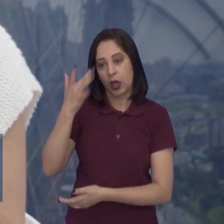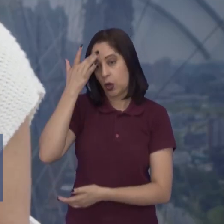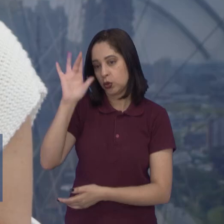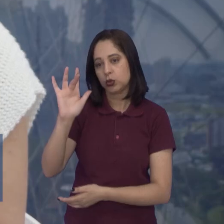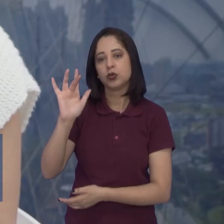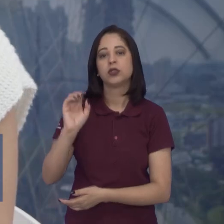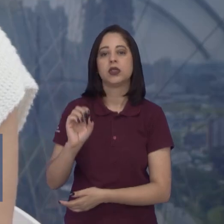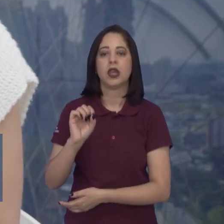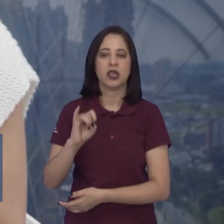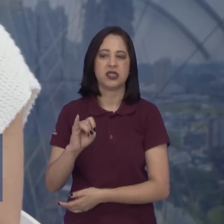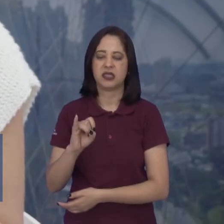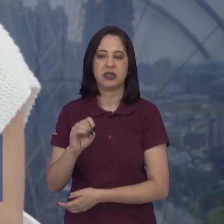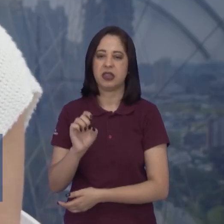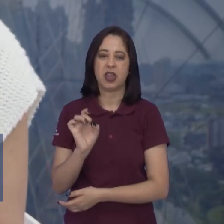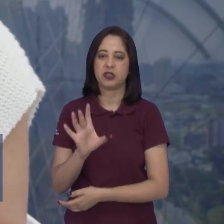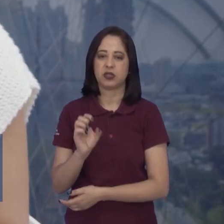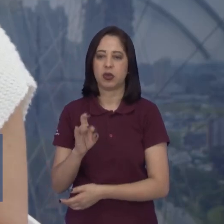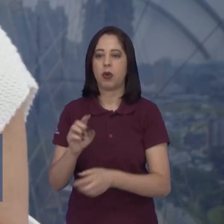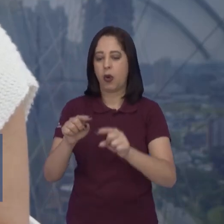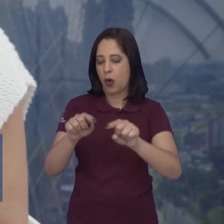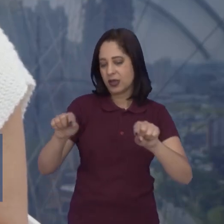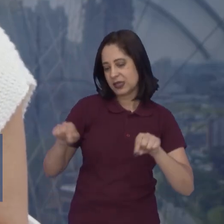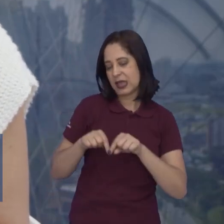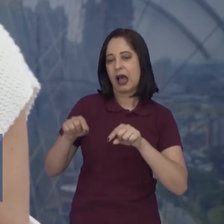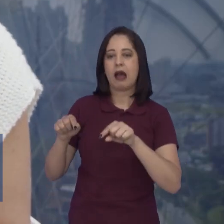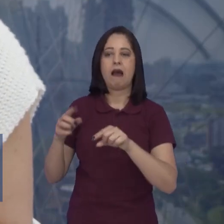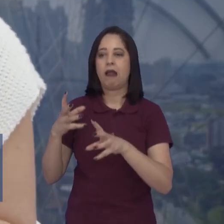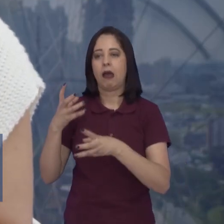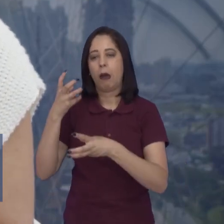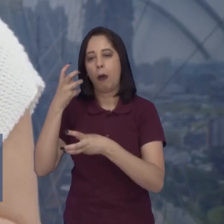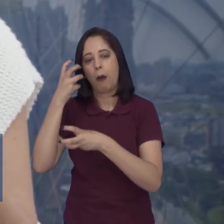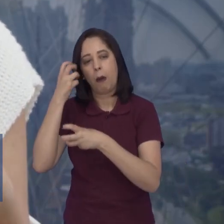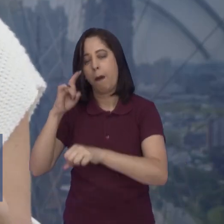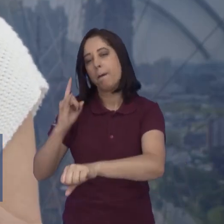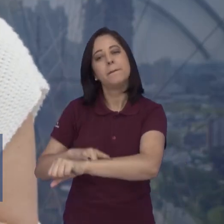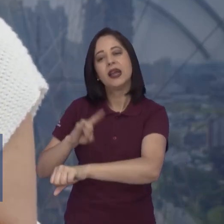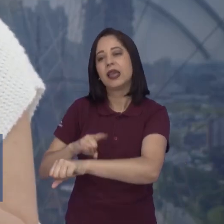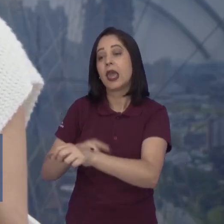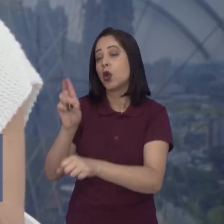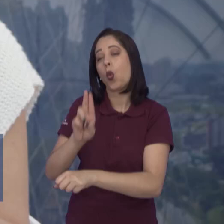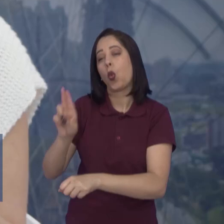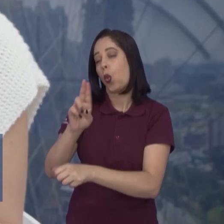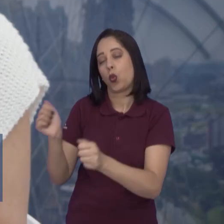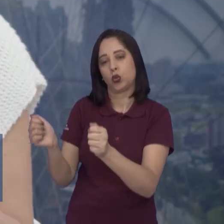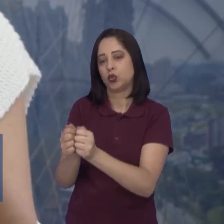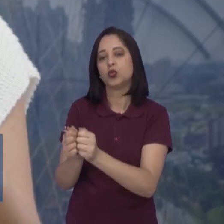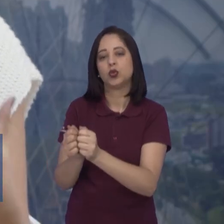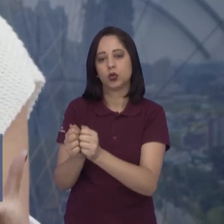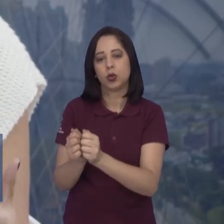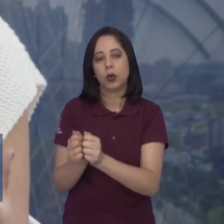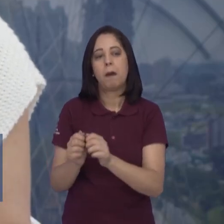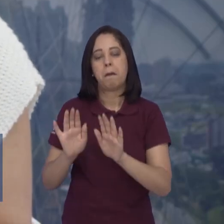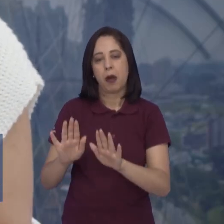o quarto, a sala, o banheiro, a cozinha compartilhada, mas muitas vezes isso acho que tem